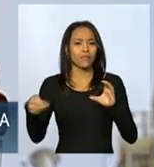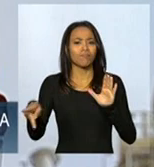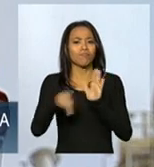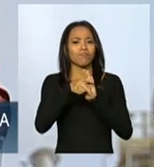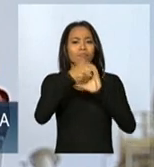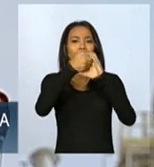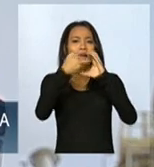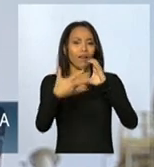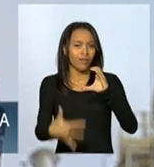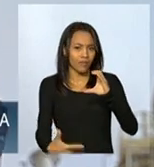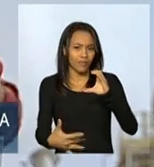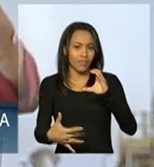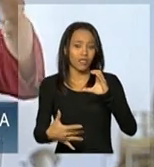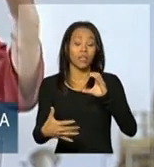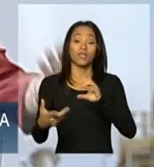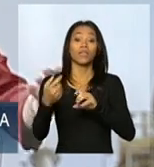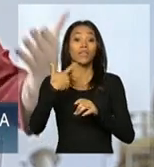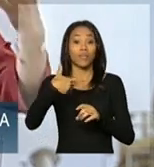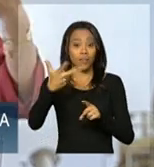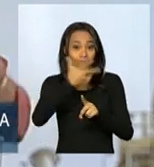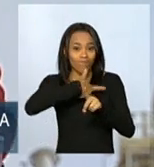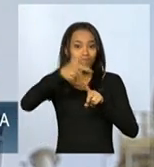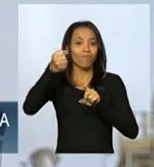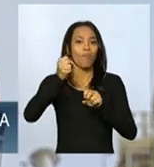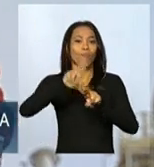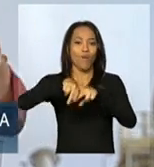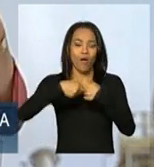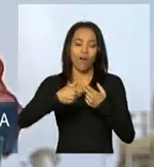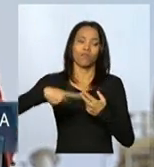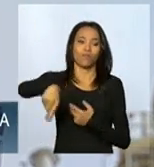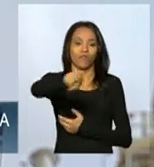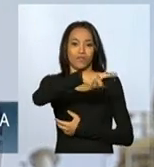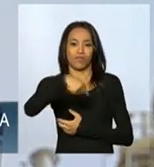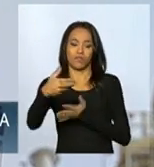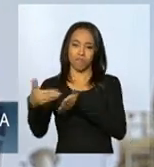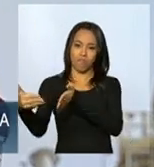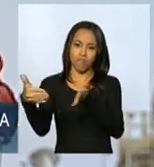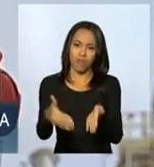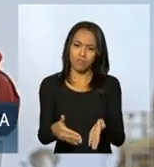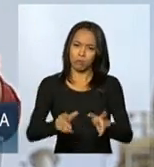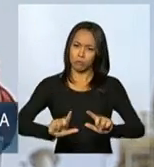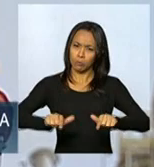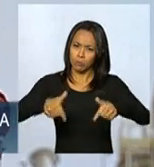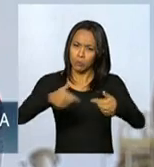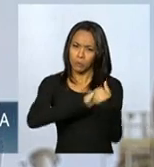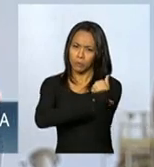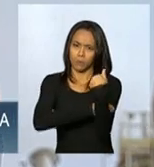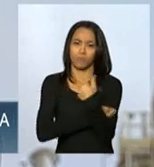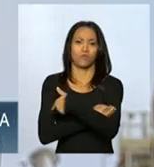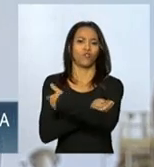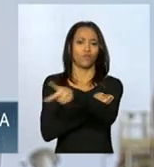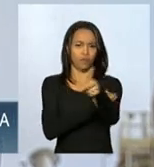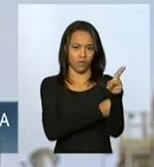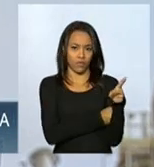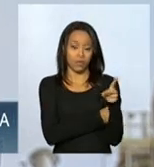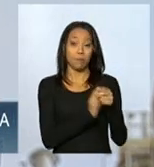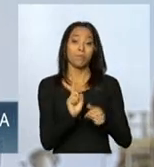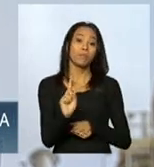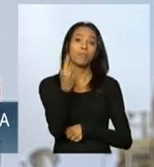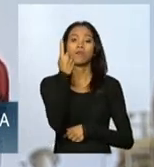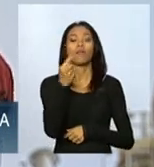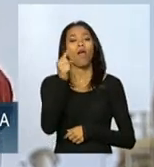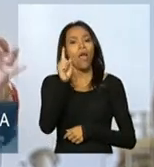o tornam vencedor, porque vocês participam com seu esforço. Primeiro, ele é um